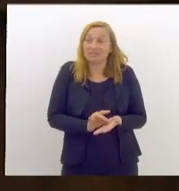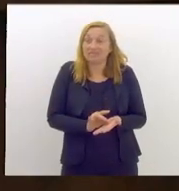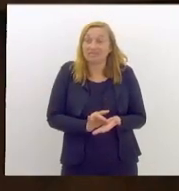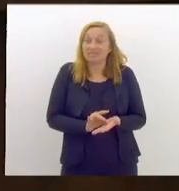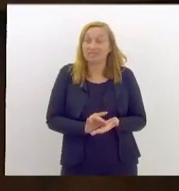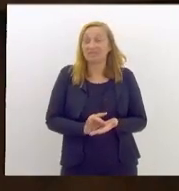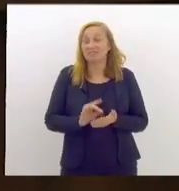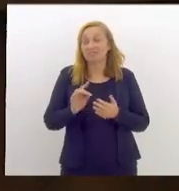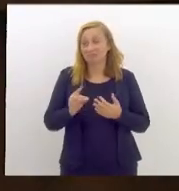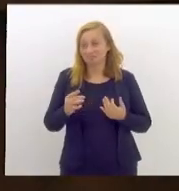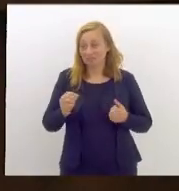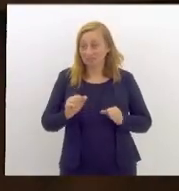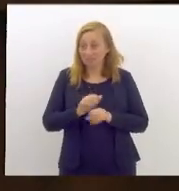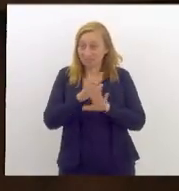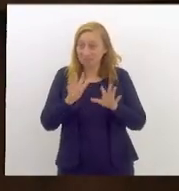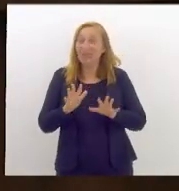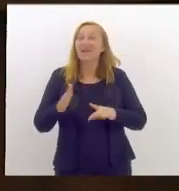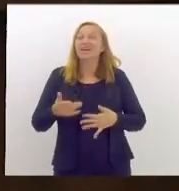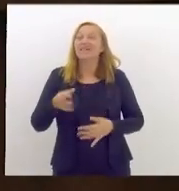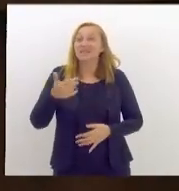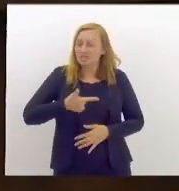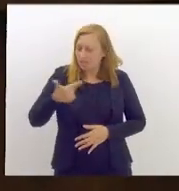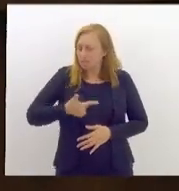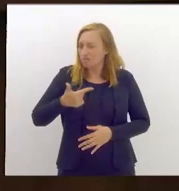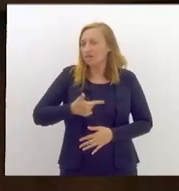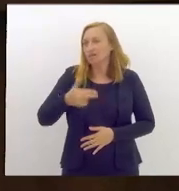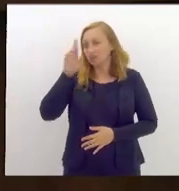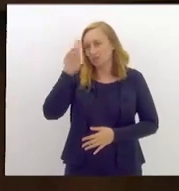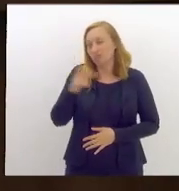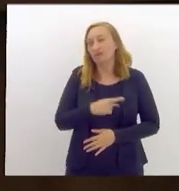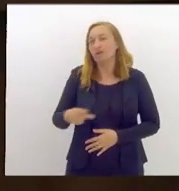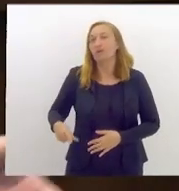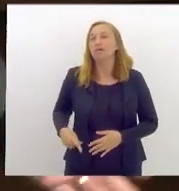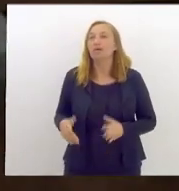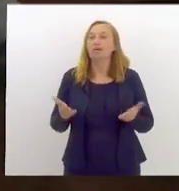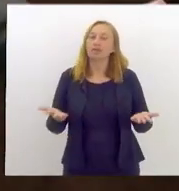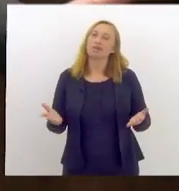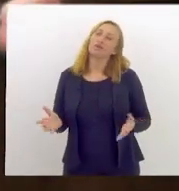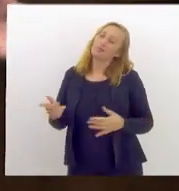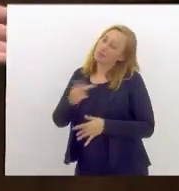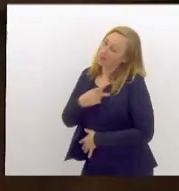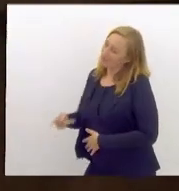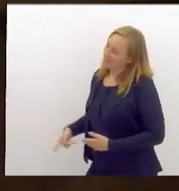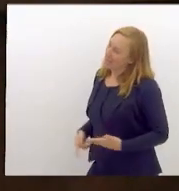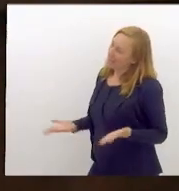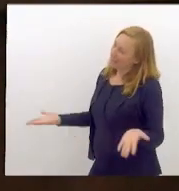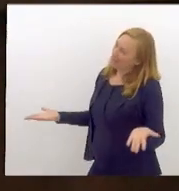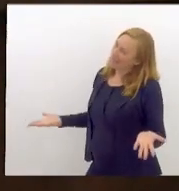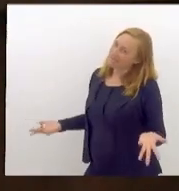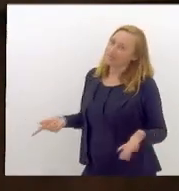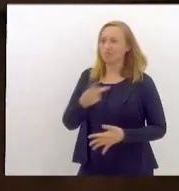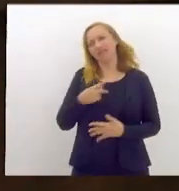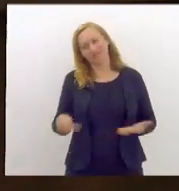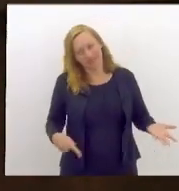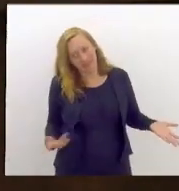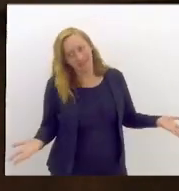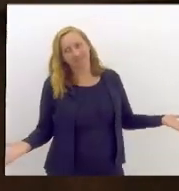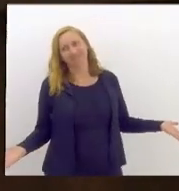plena segundo lugar tem razão o povo presidente Presidente presidente Presidente